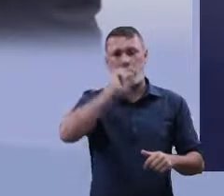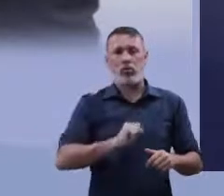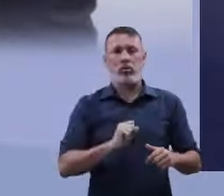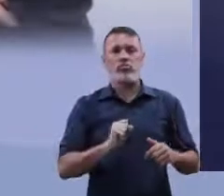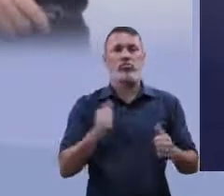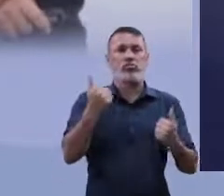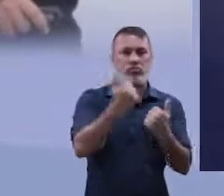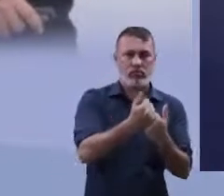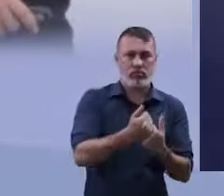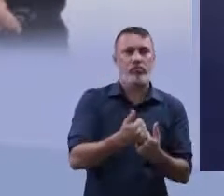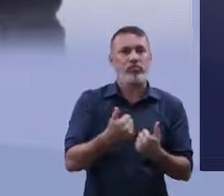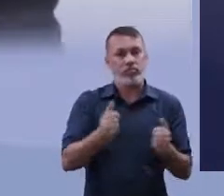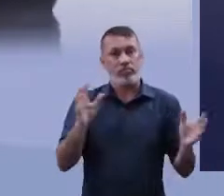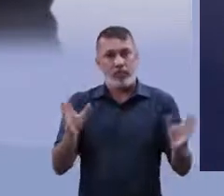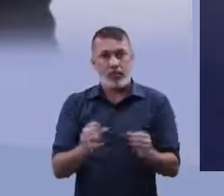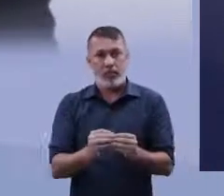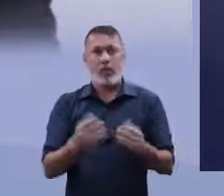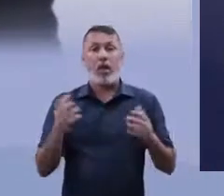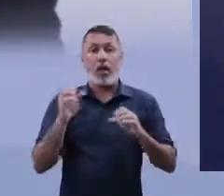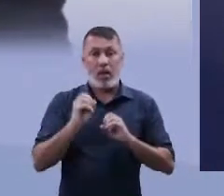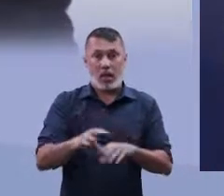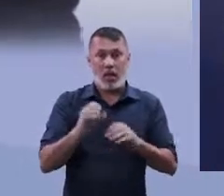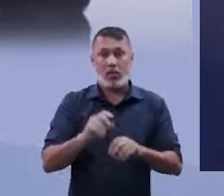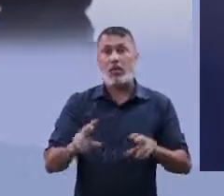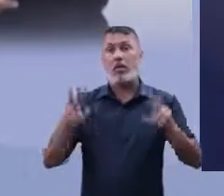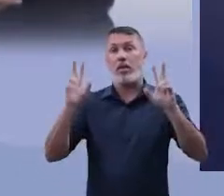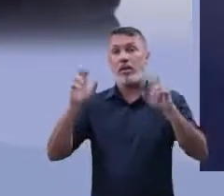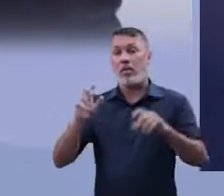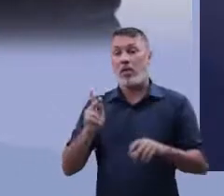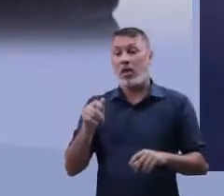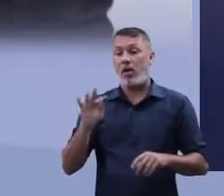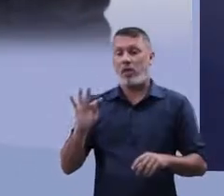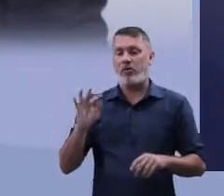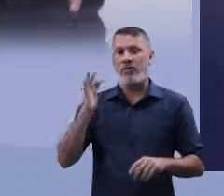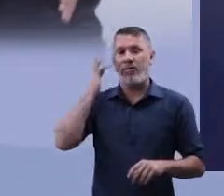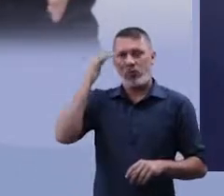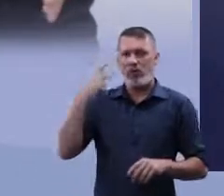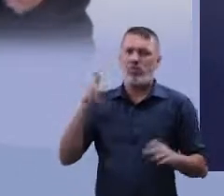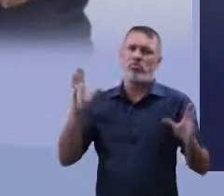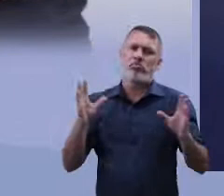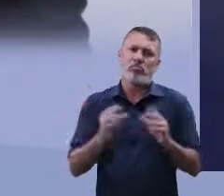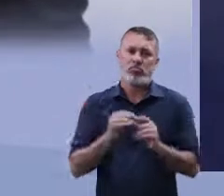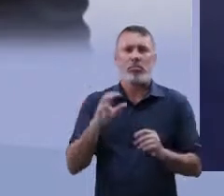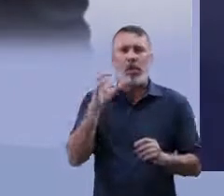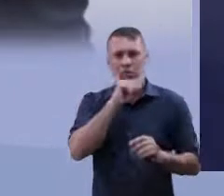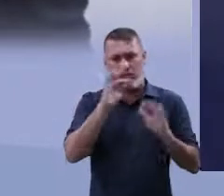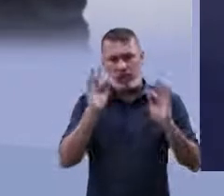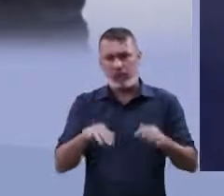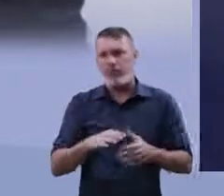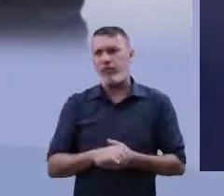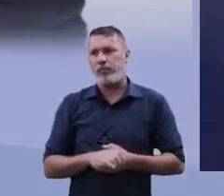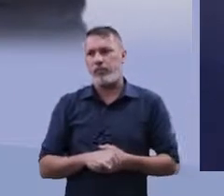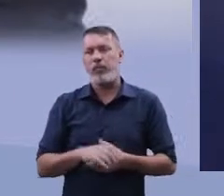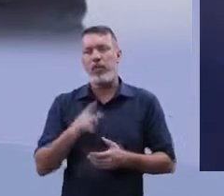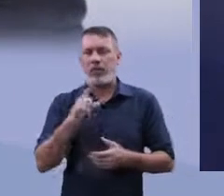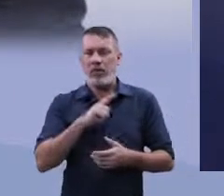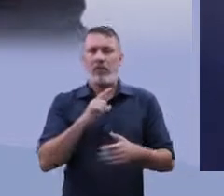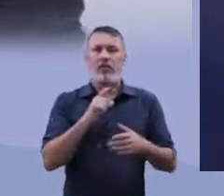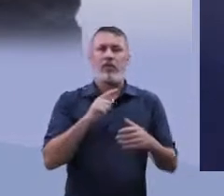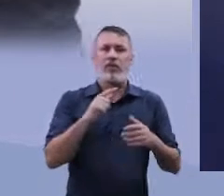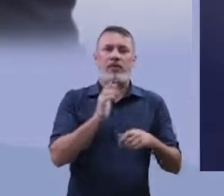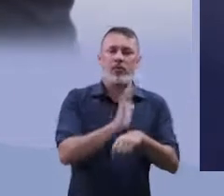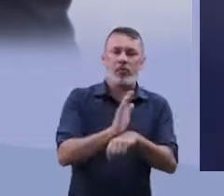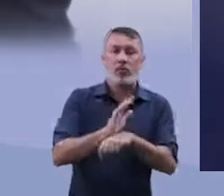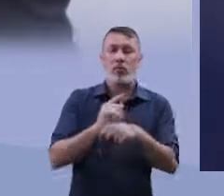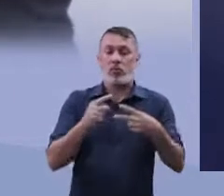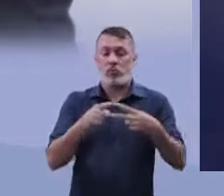nossa aula sobre a filosofia kantiana, ela fica por aqui. Então, nós temos 2 vídeos aí do